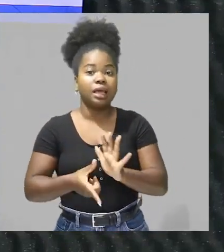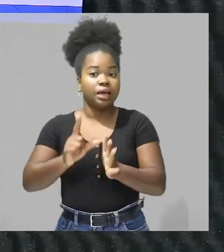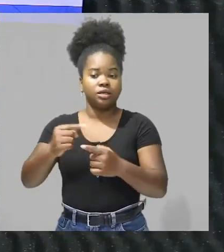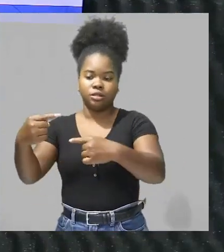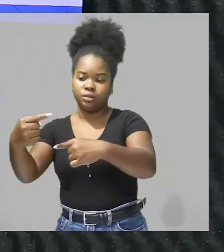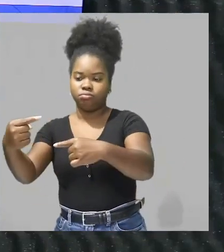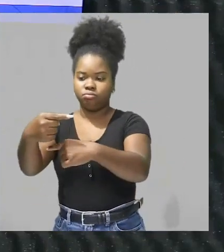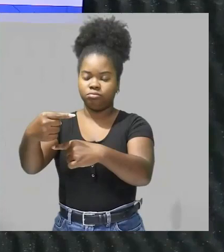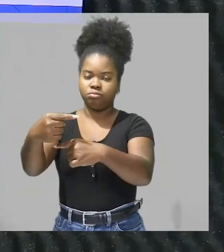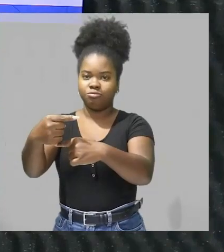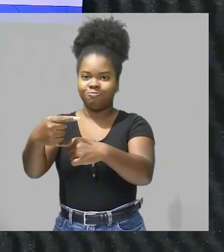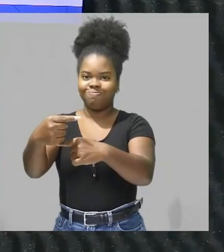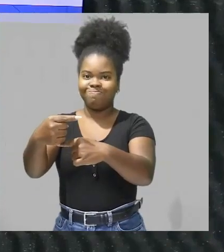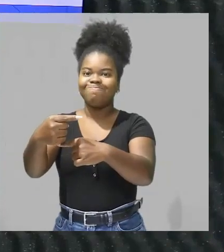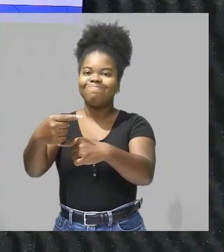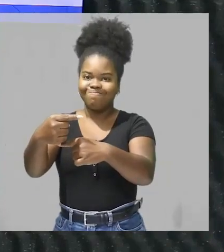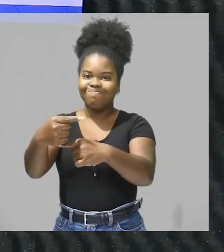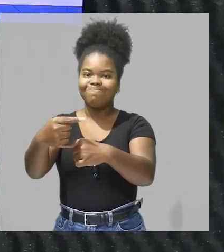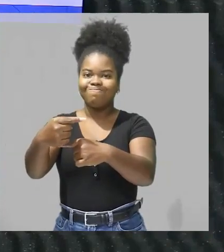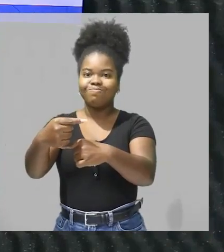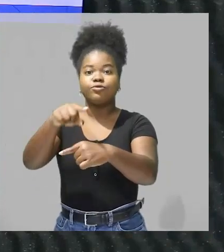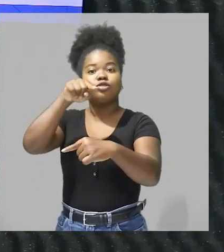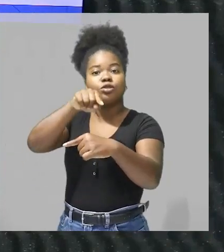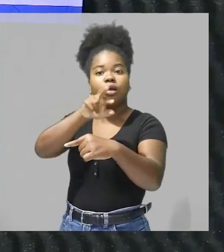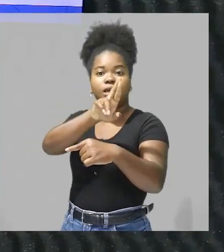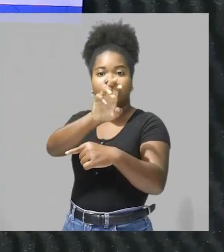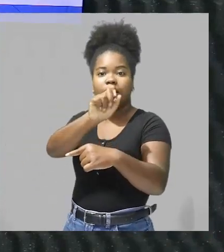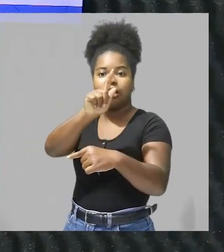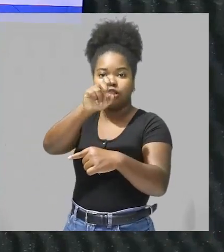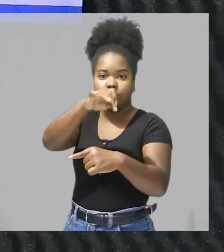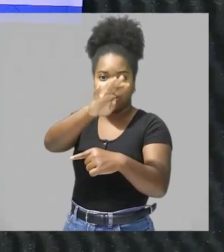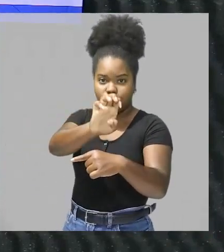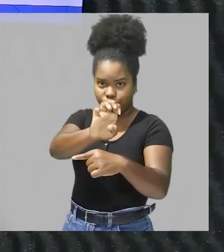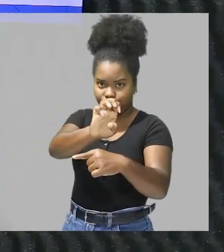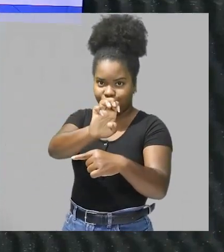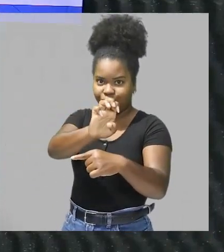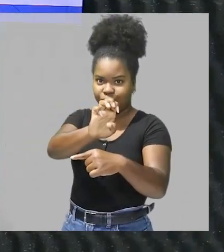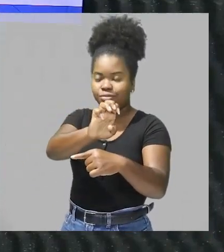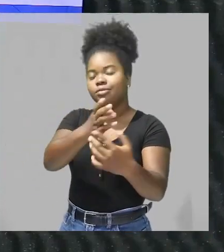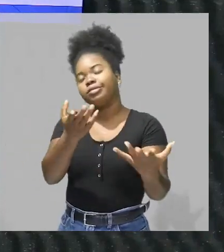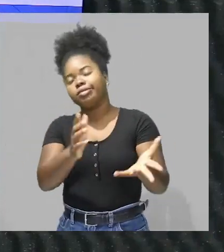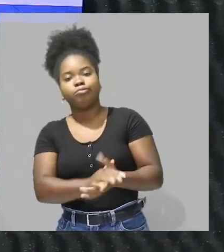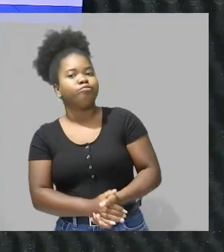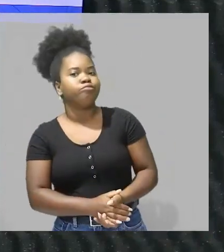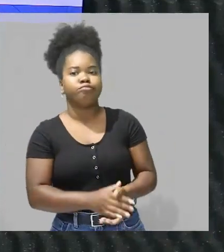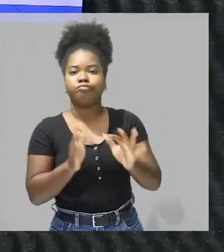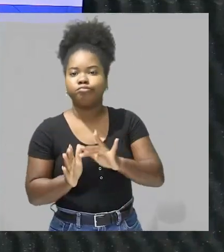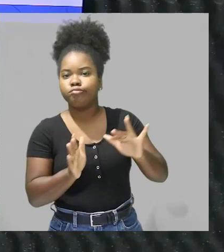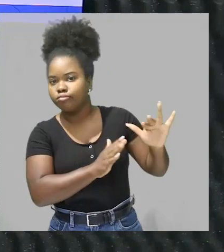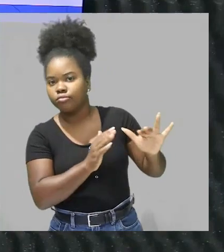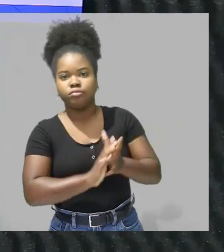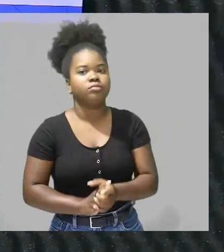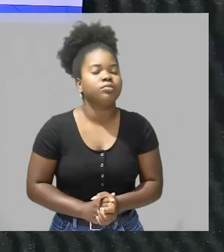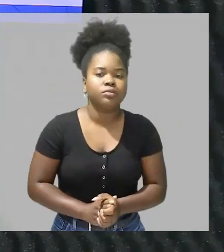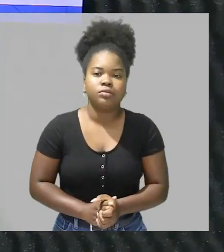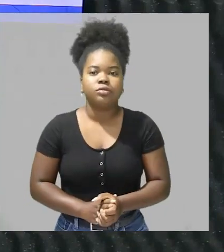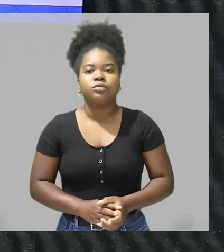reagentes Então não vai não vai contar para a resolução da questão ok